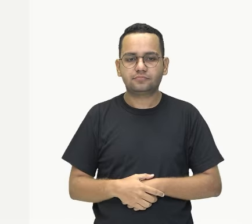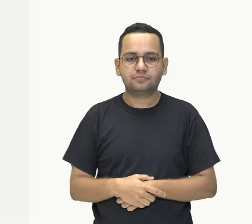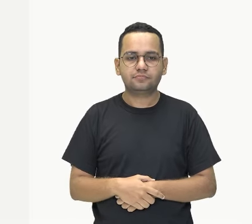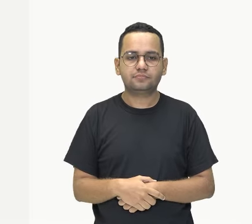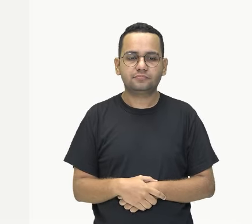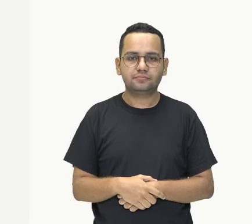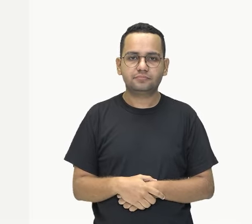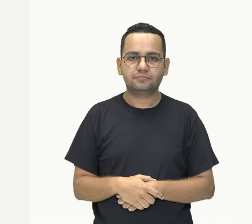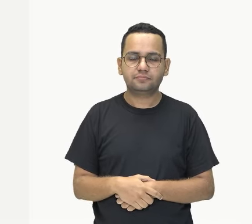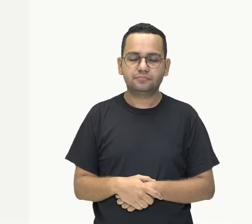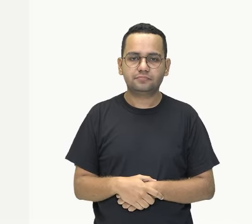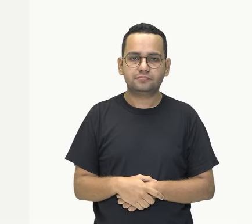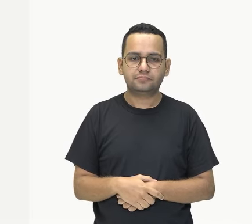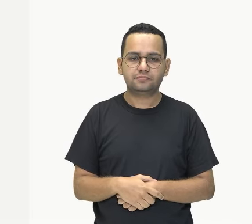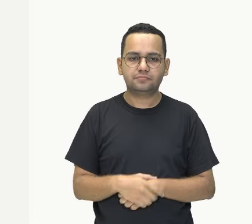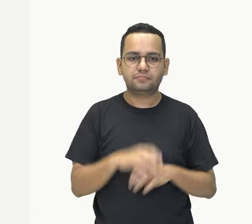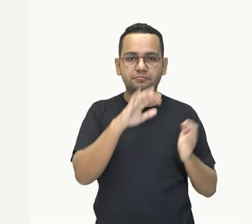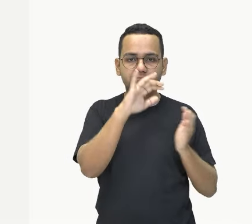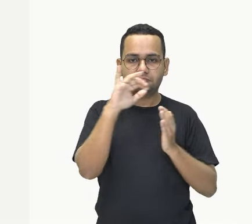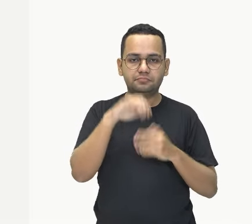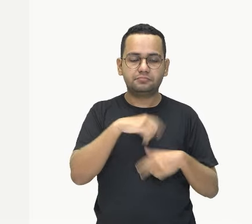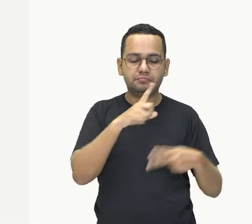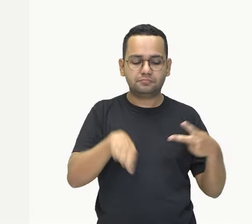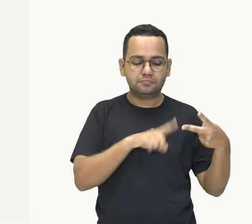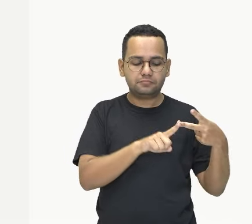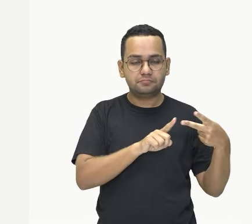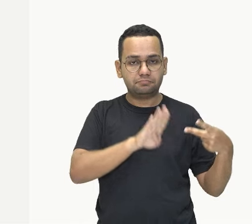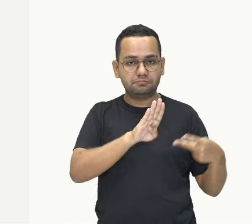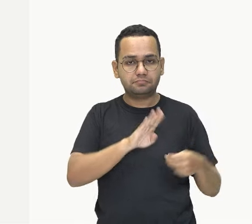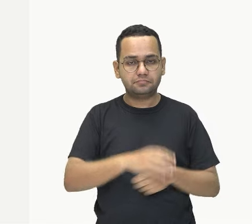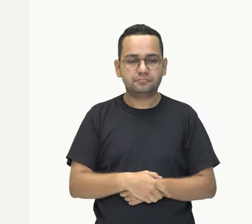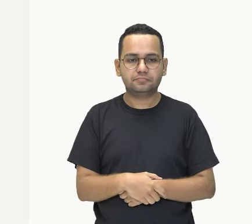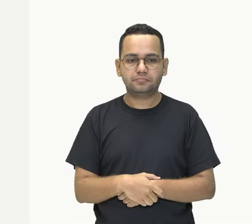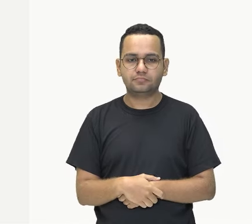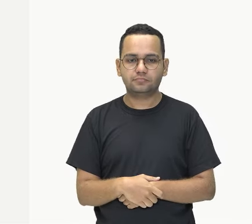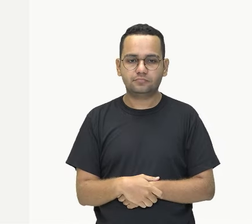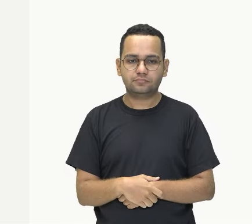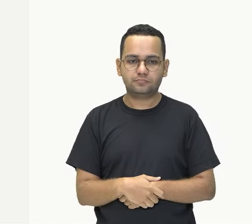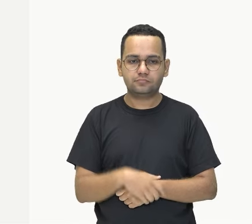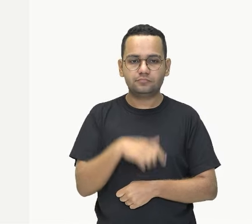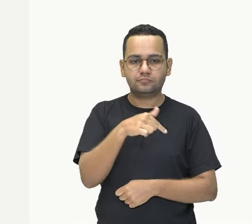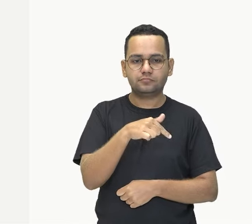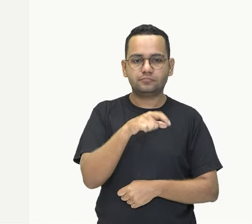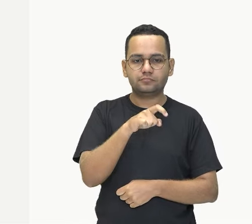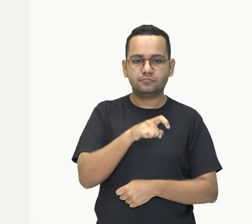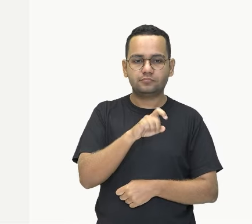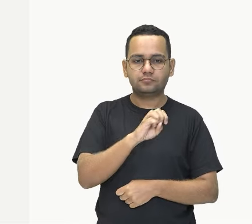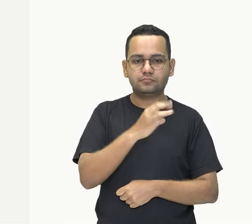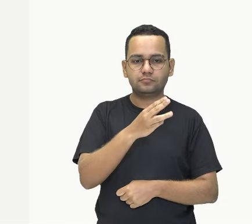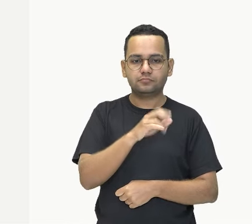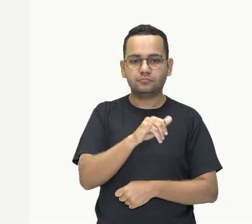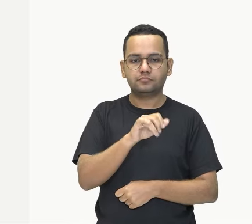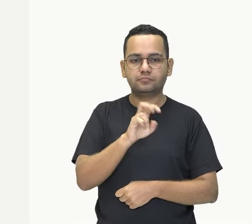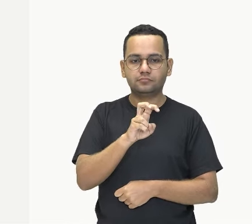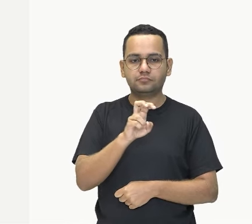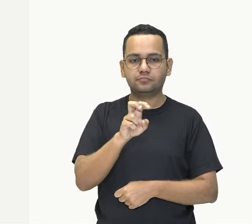ao cubo. Indo aqui para a próxima, do mesmo jeito. 7 vezes 5,